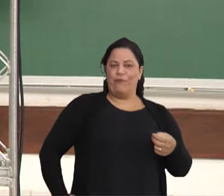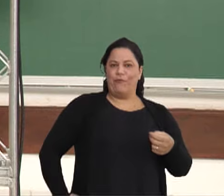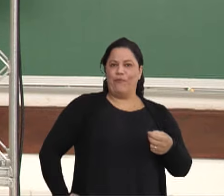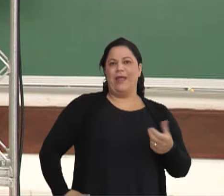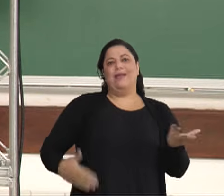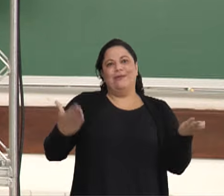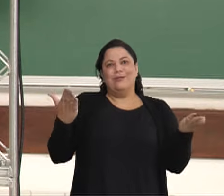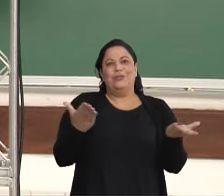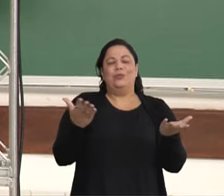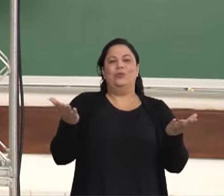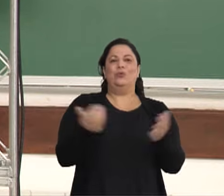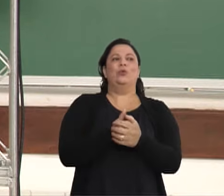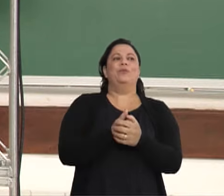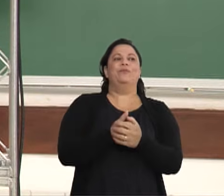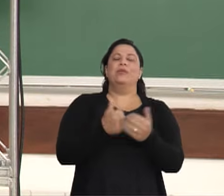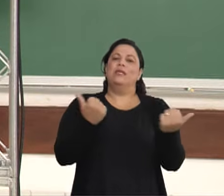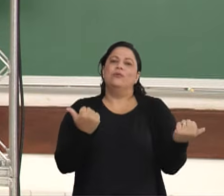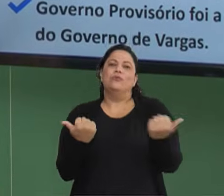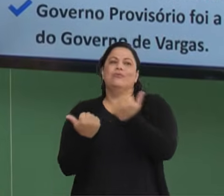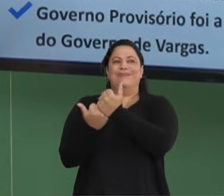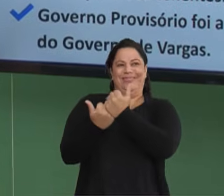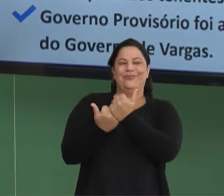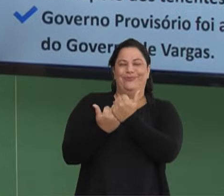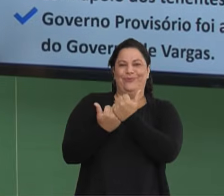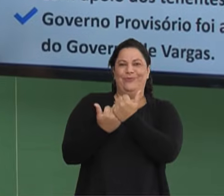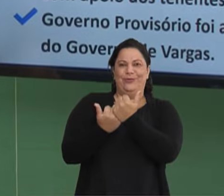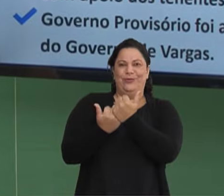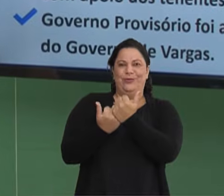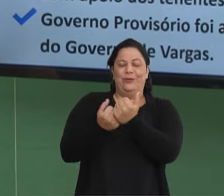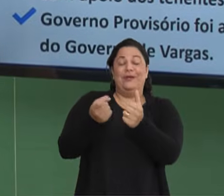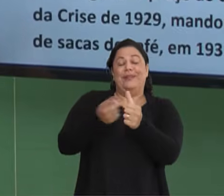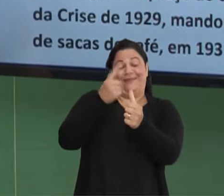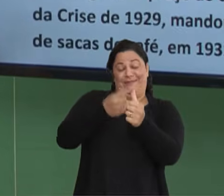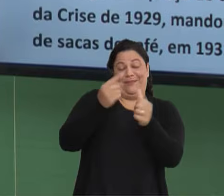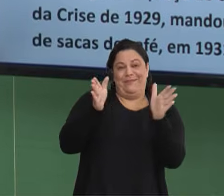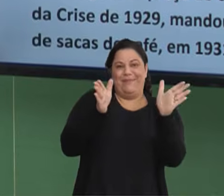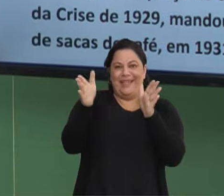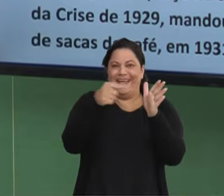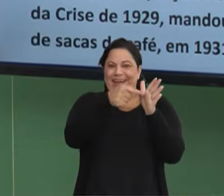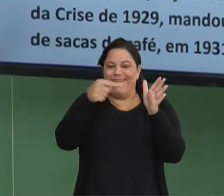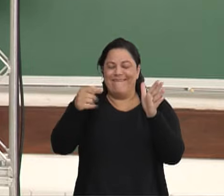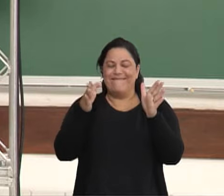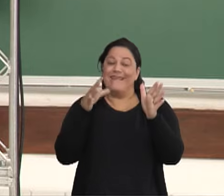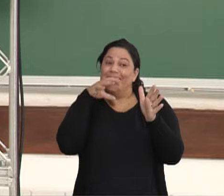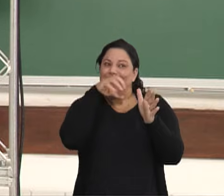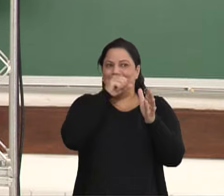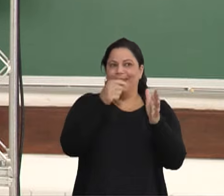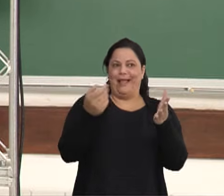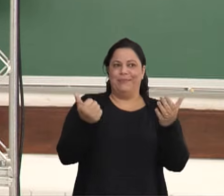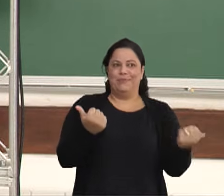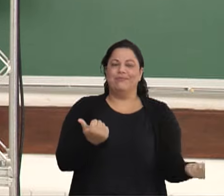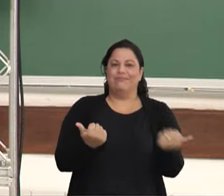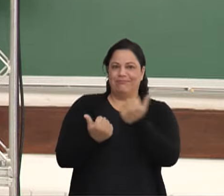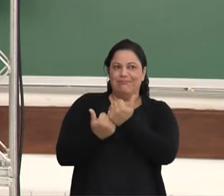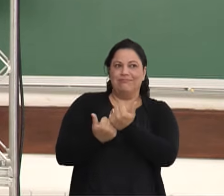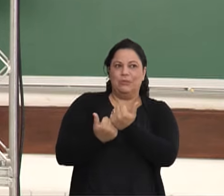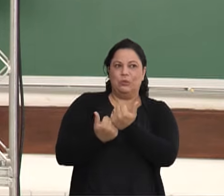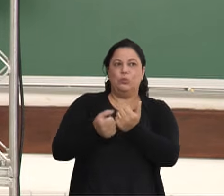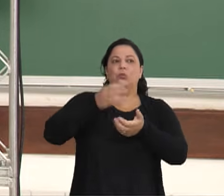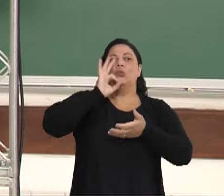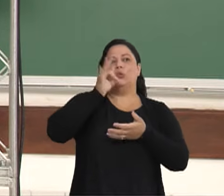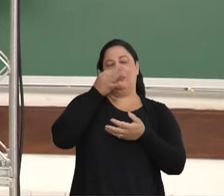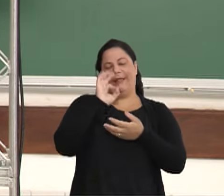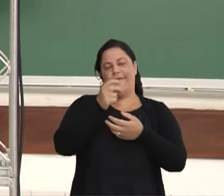de governo provisório que a gente falou no finalzinho da aula, certo? Ah, mas eu não estou lembrando. Então vamos relembrar